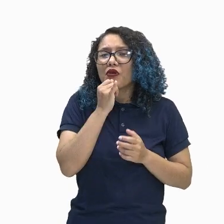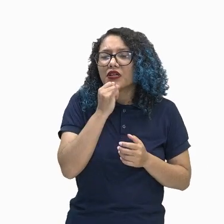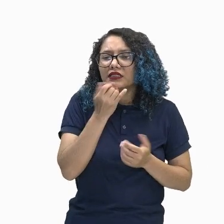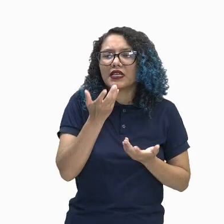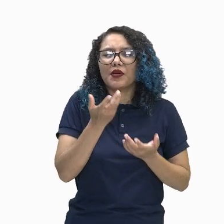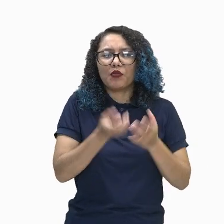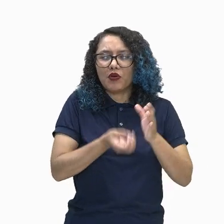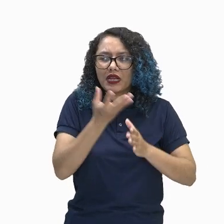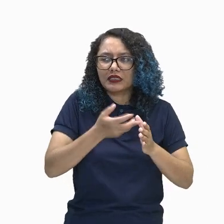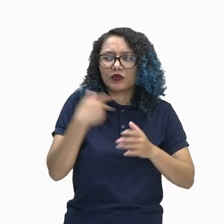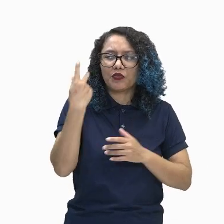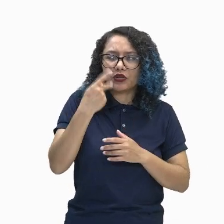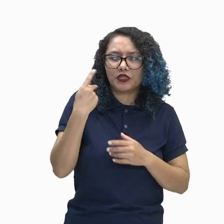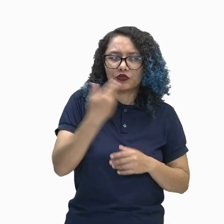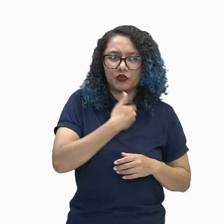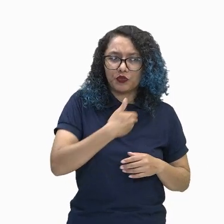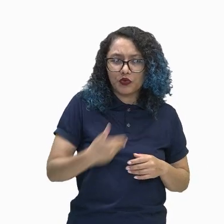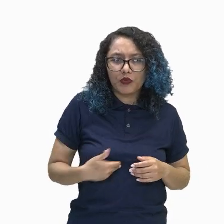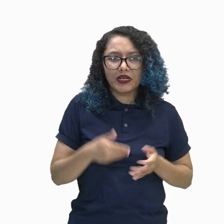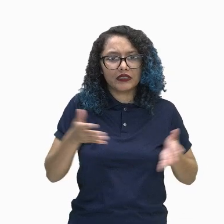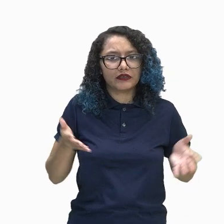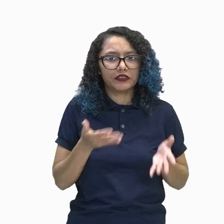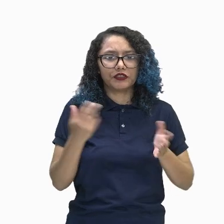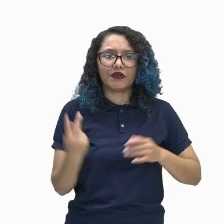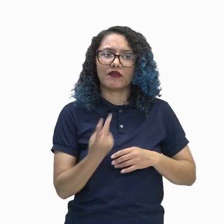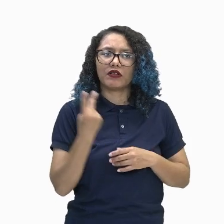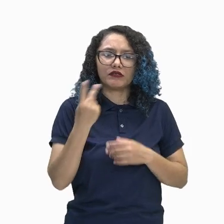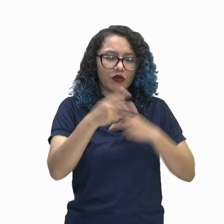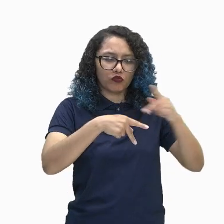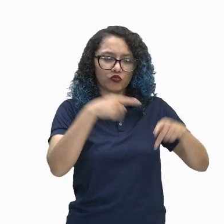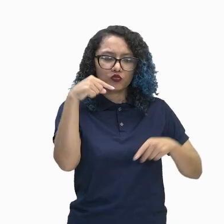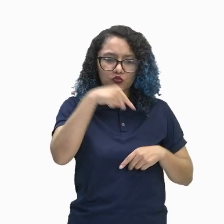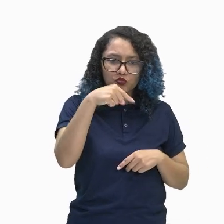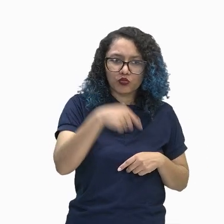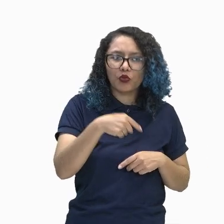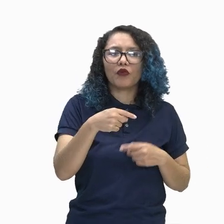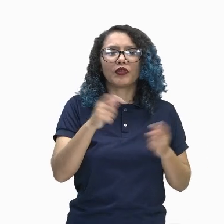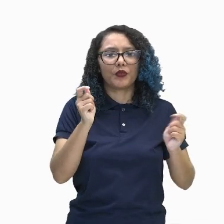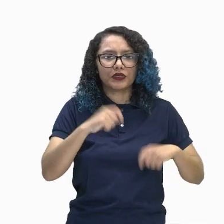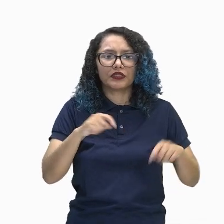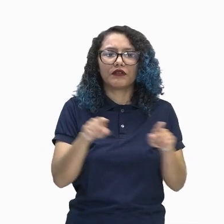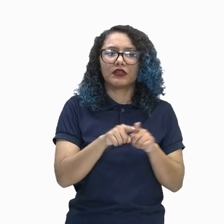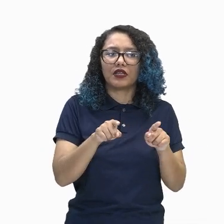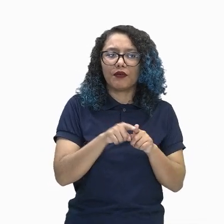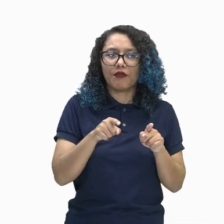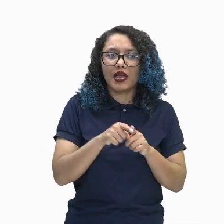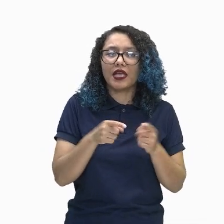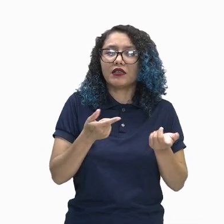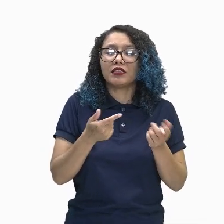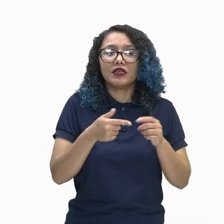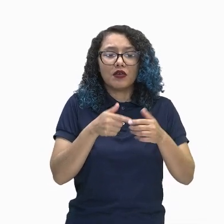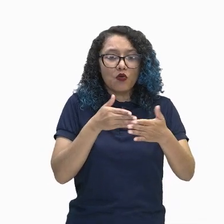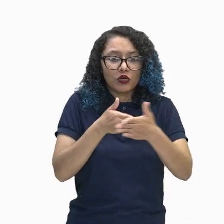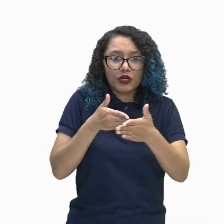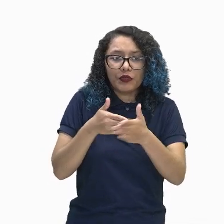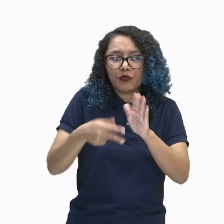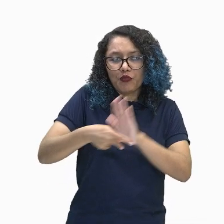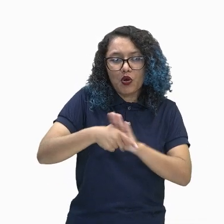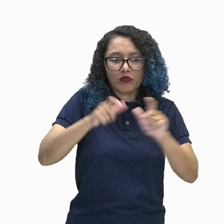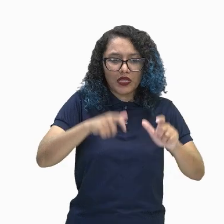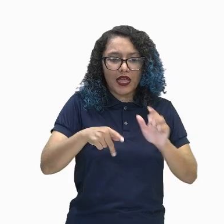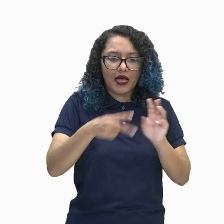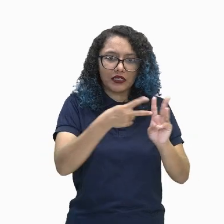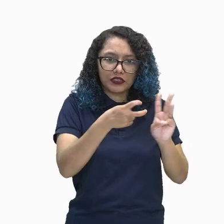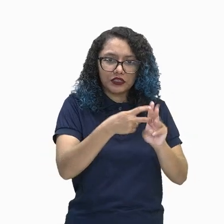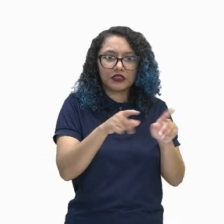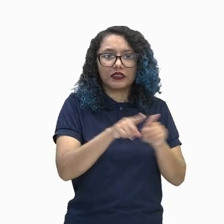políticas públicas que promovam a valorização desses povos, permitam a demarcação de terras indígenas